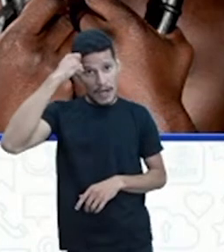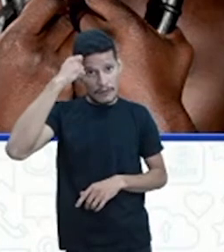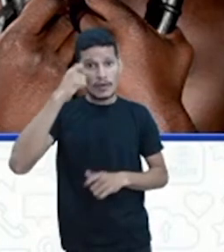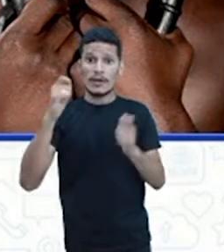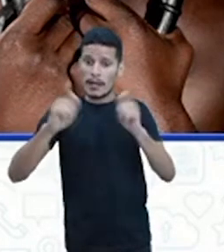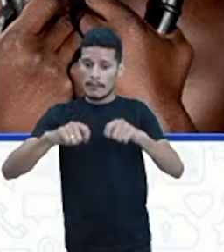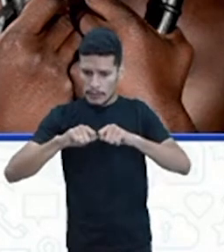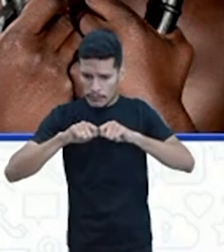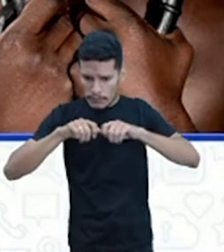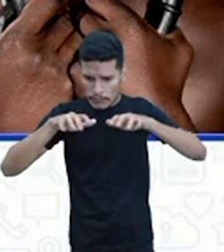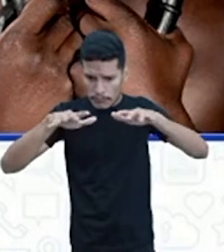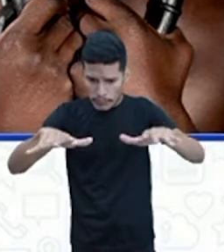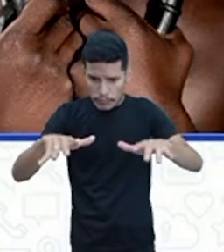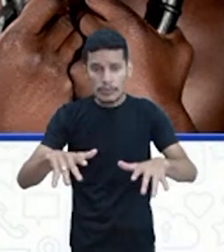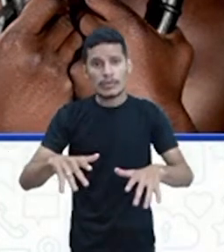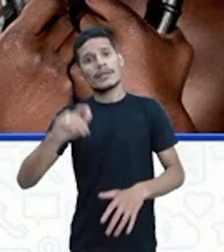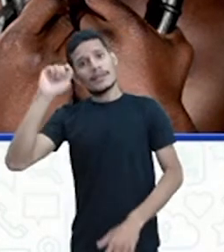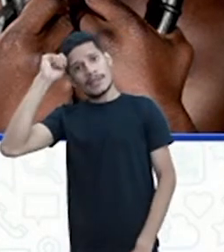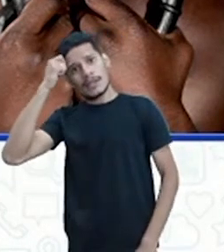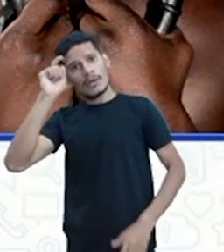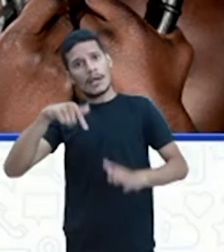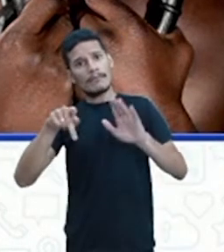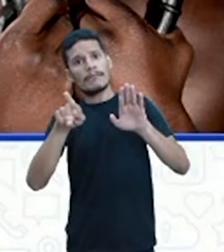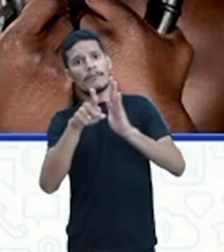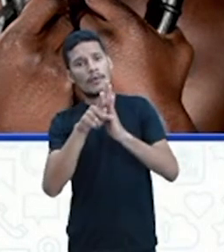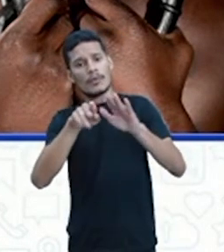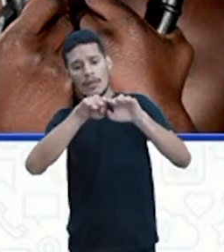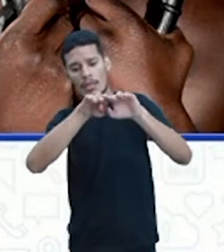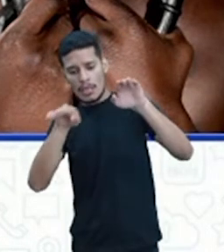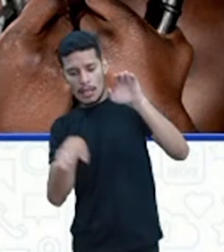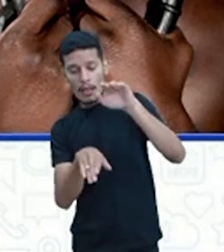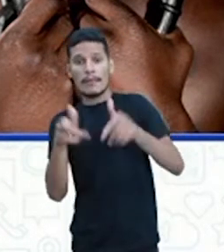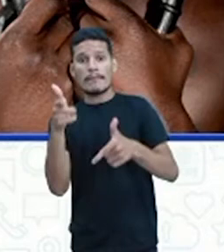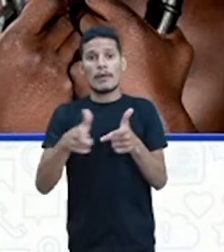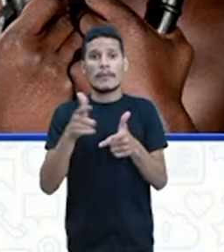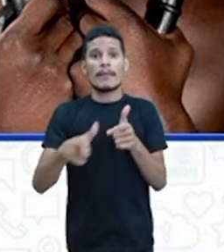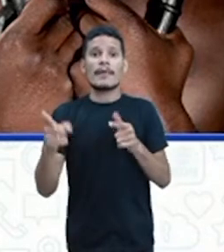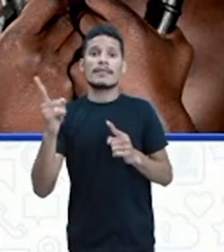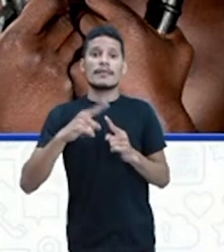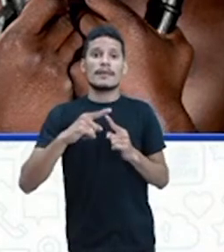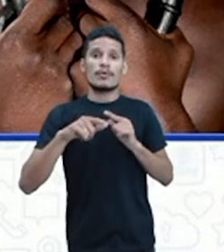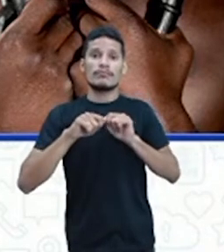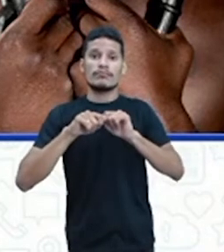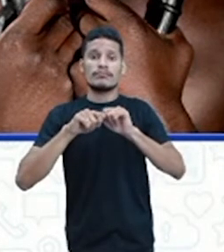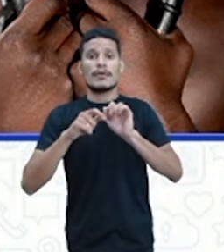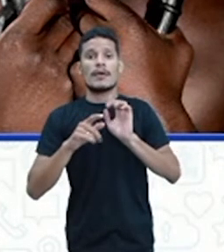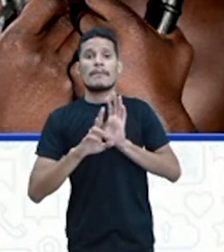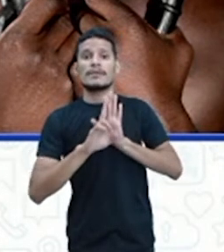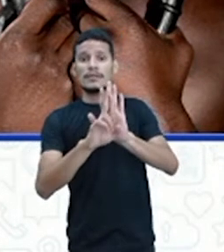o estereótipo do negro em posição subalterna, o problema com esse tipo de representação é que em